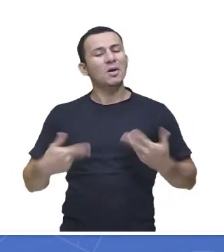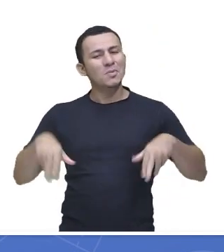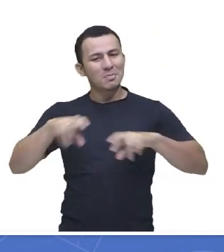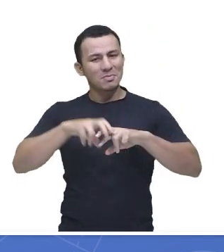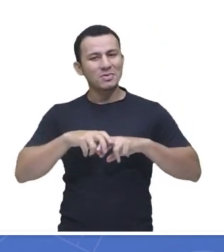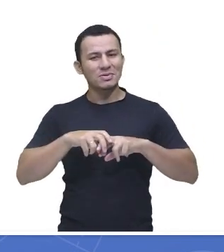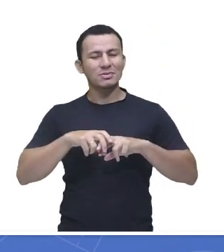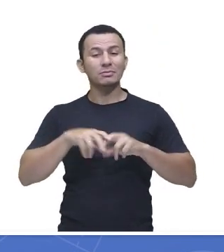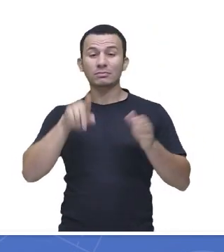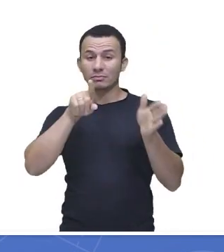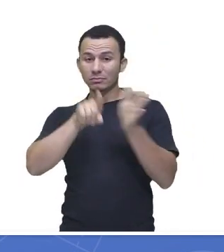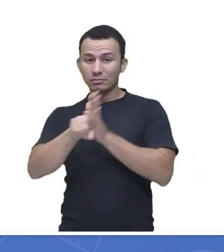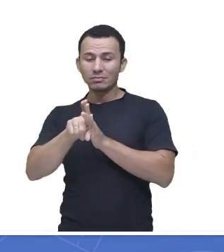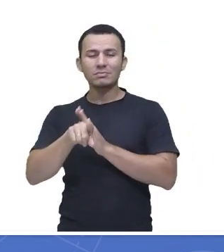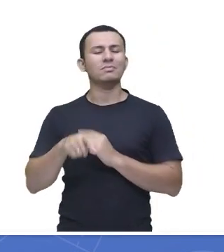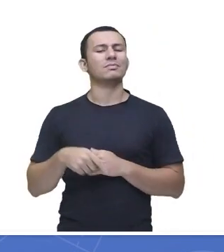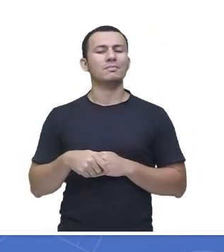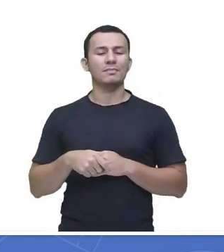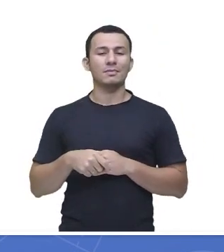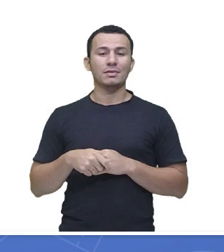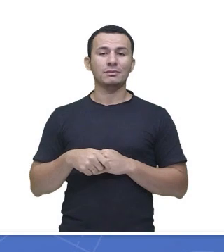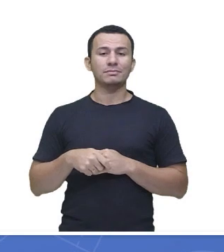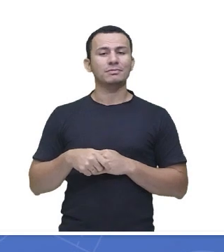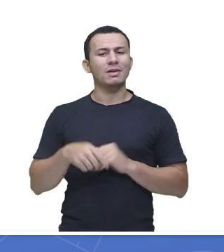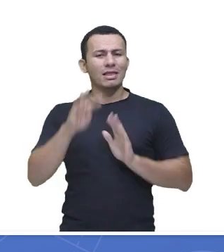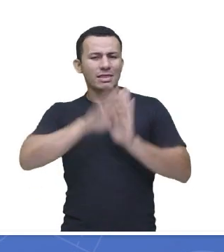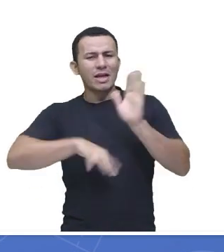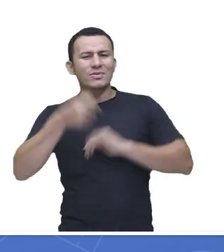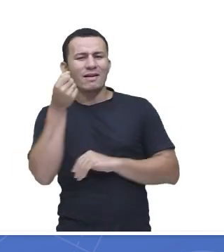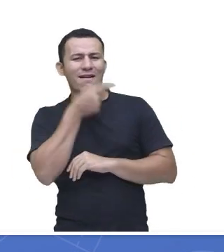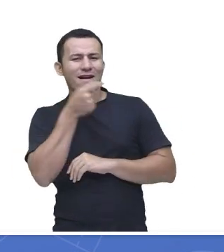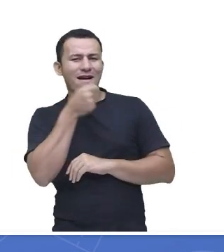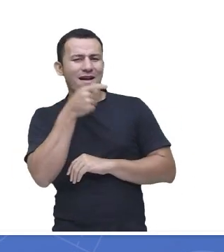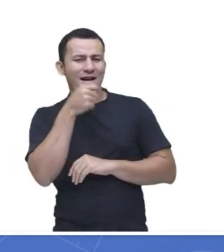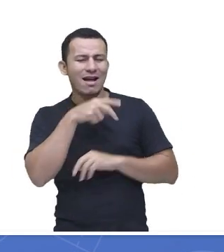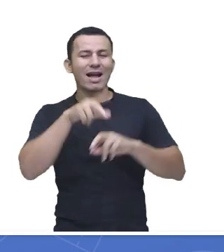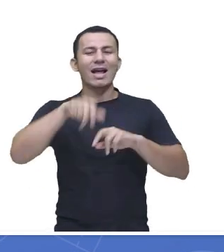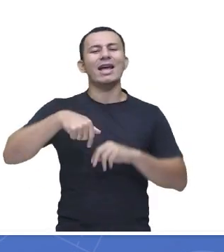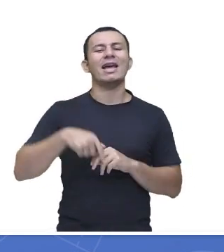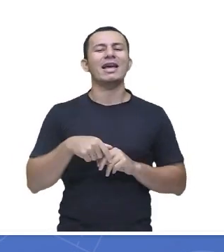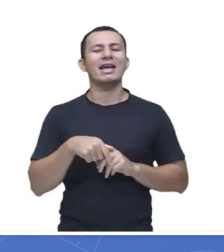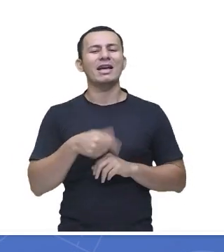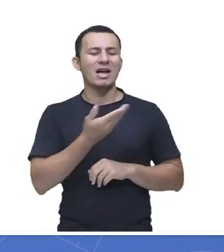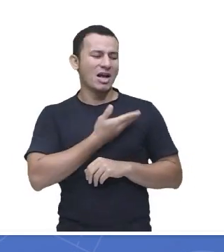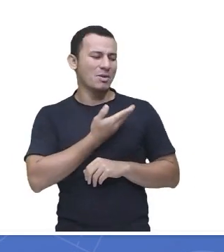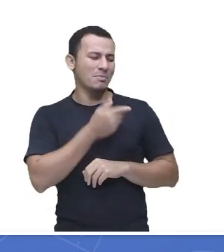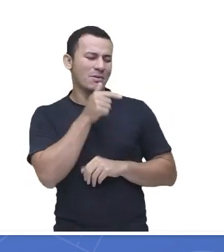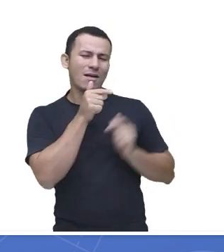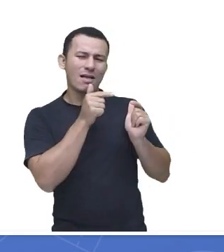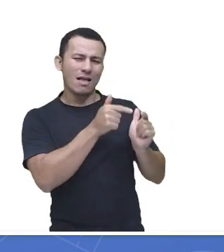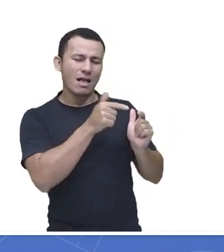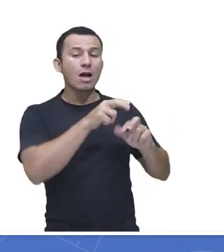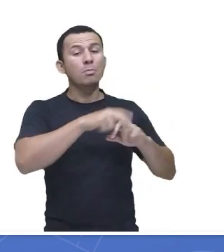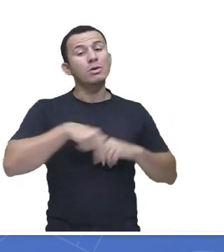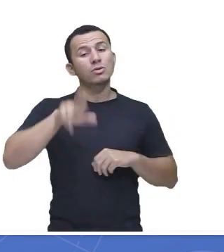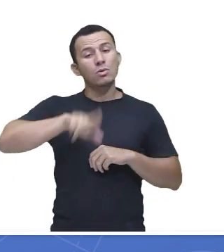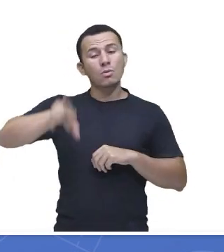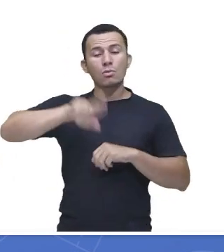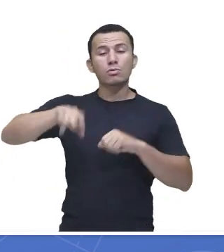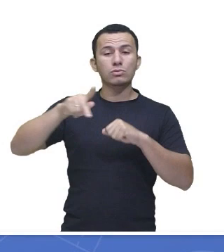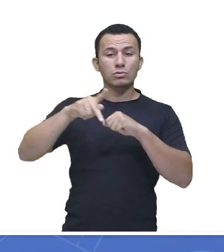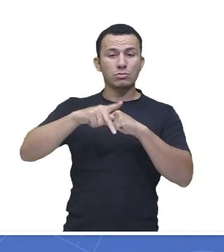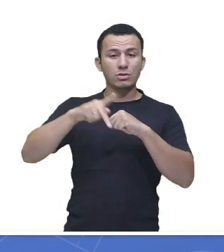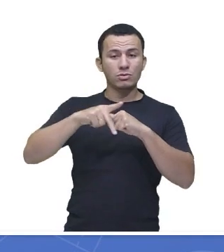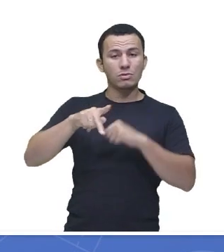nosso comando. O humor textual decorre da reação de um dos amigos com relação ao uso do pronome pessoal reto em vez do pronome